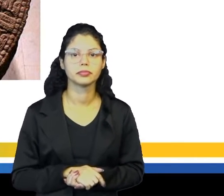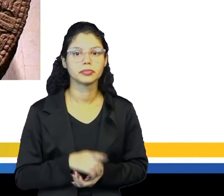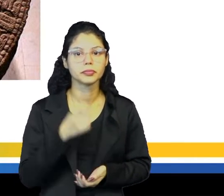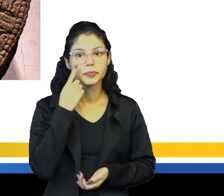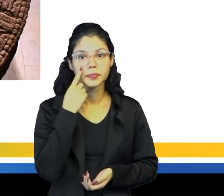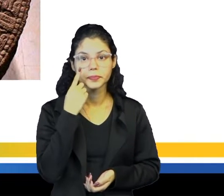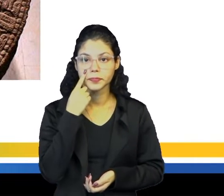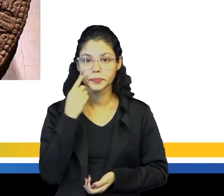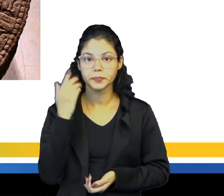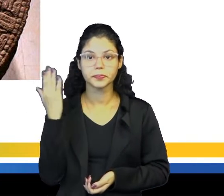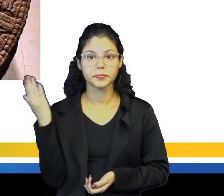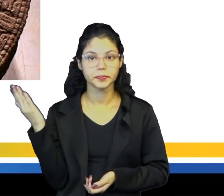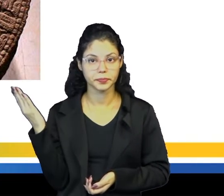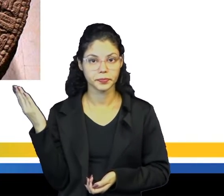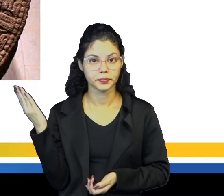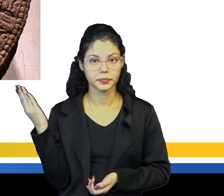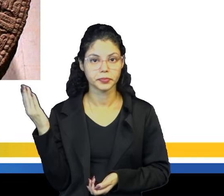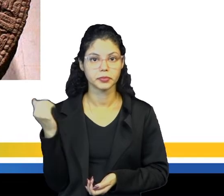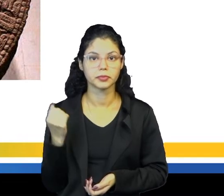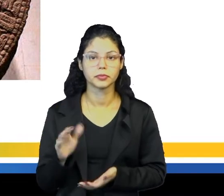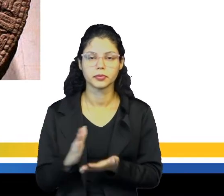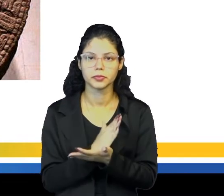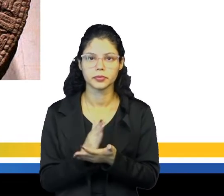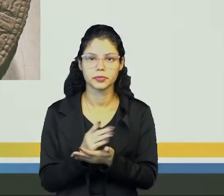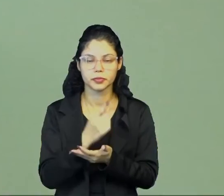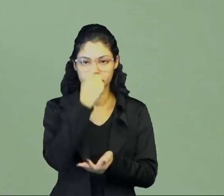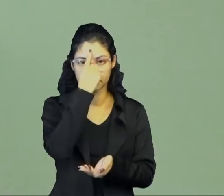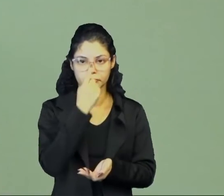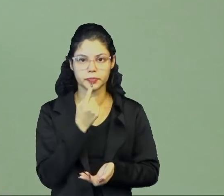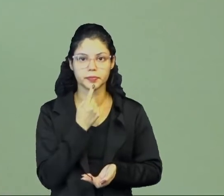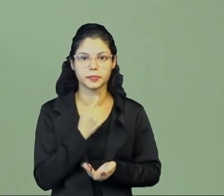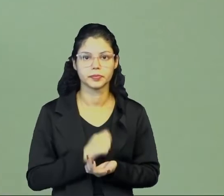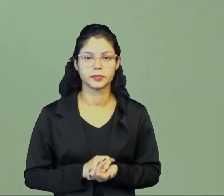Observem, né, aí a presença de alguns glifos.